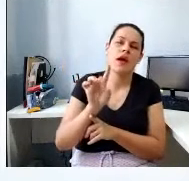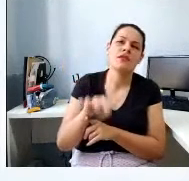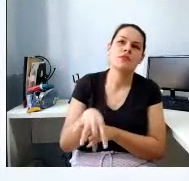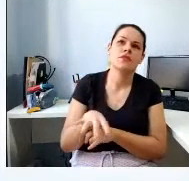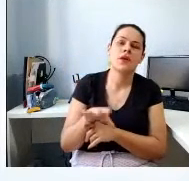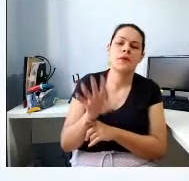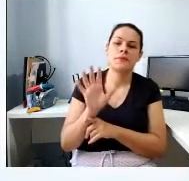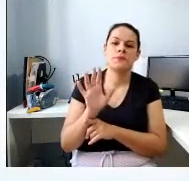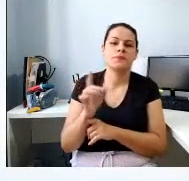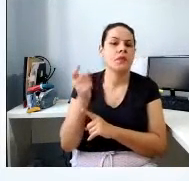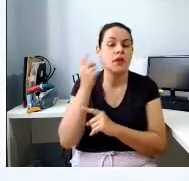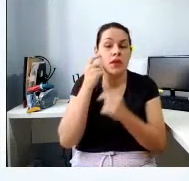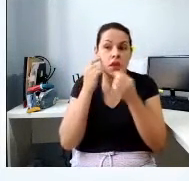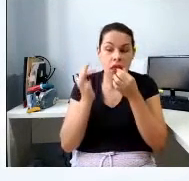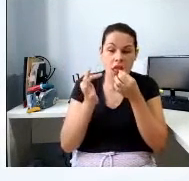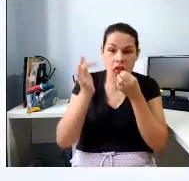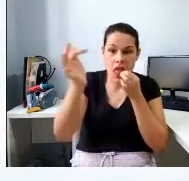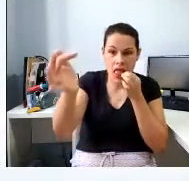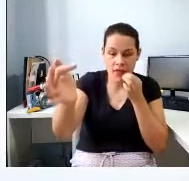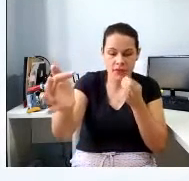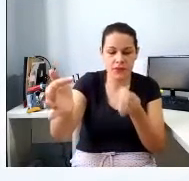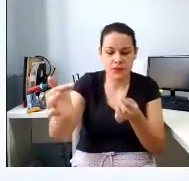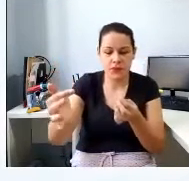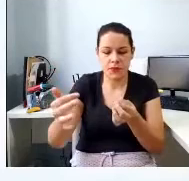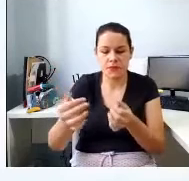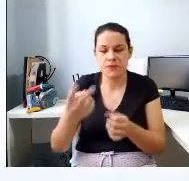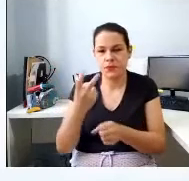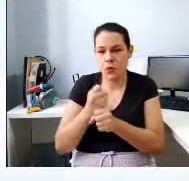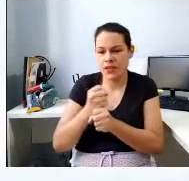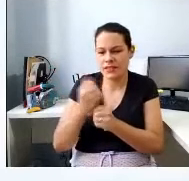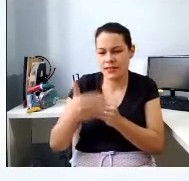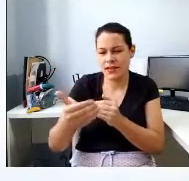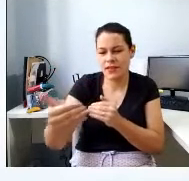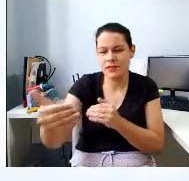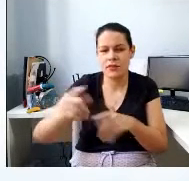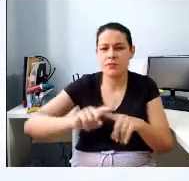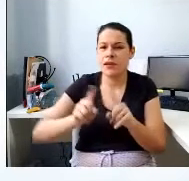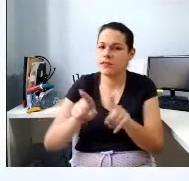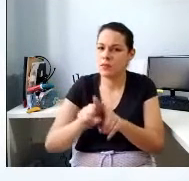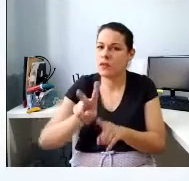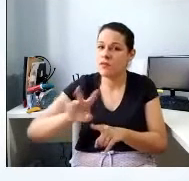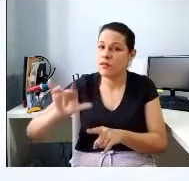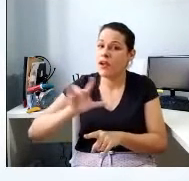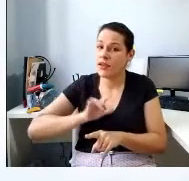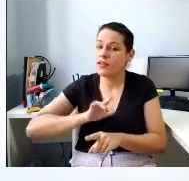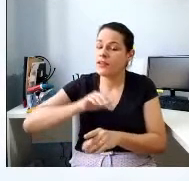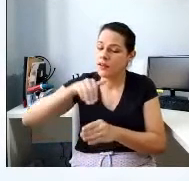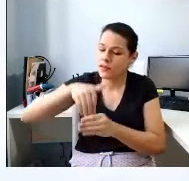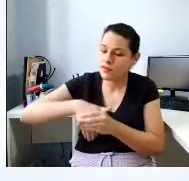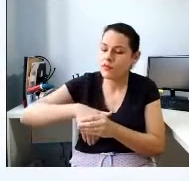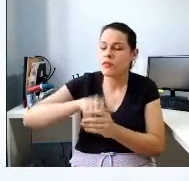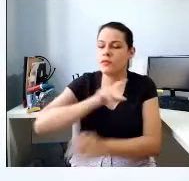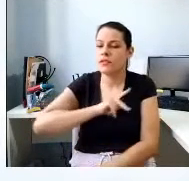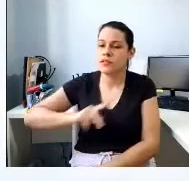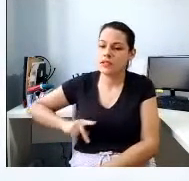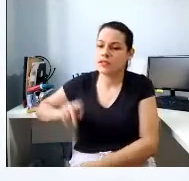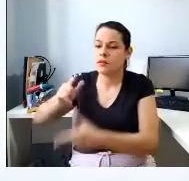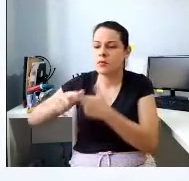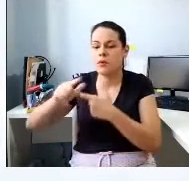para frente agora, até os próximos 2 anos, como a eleição presidencial.